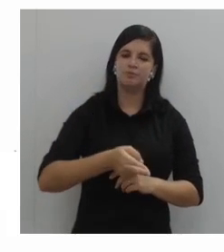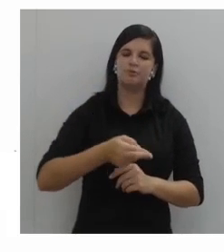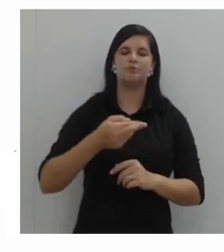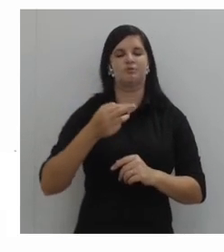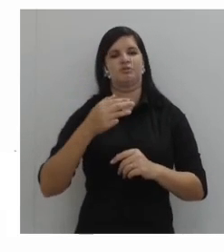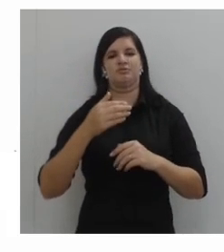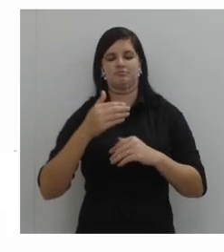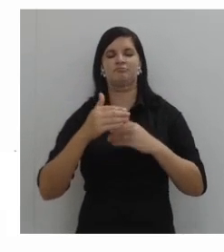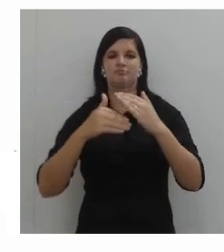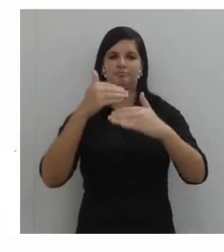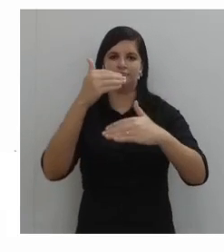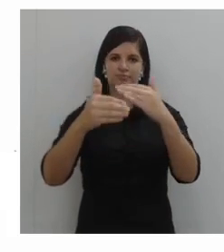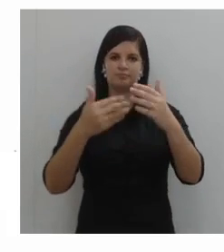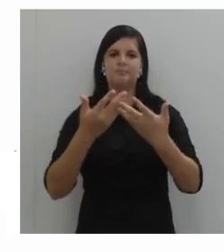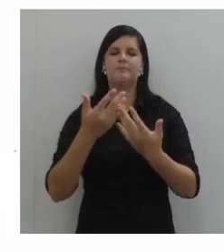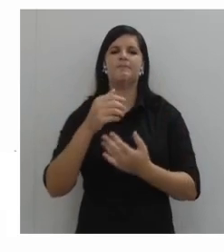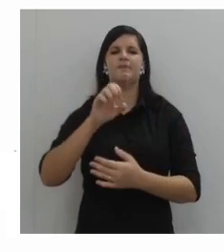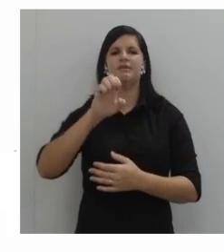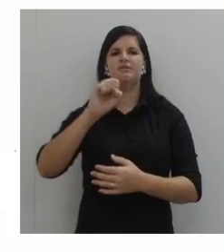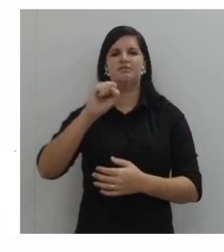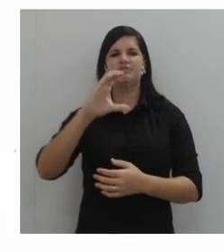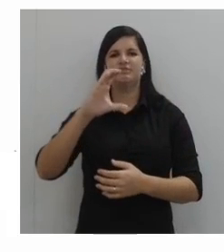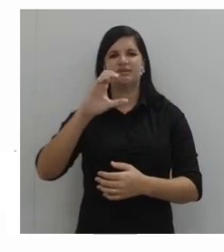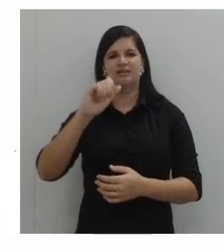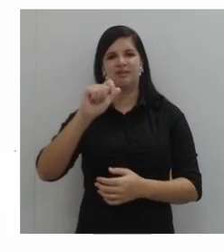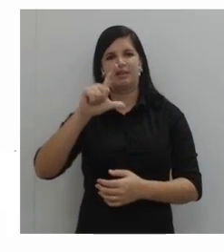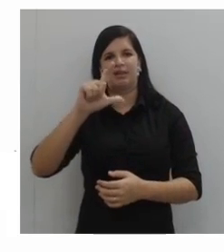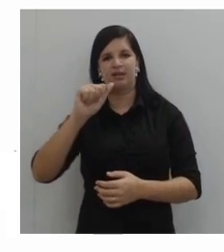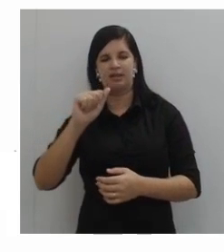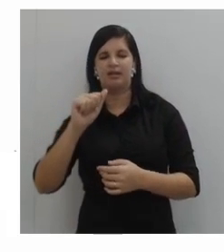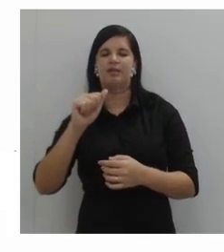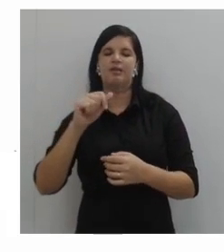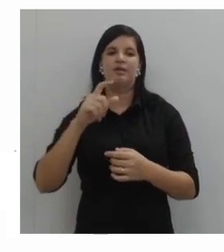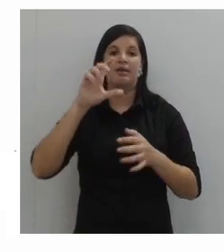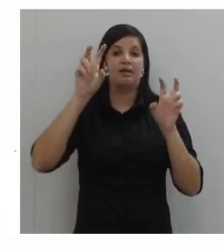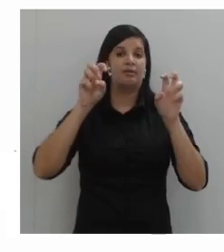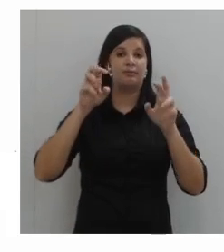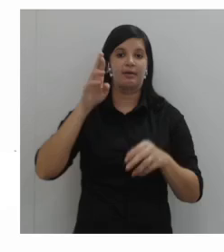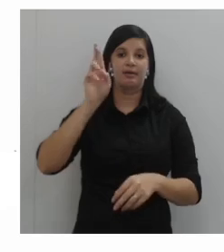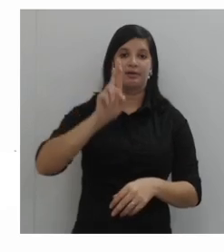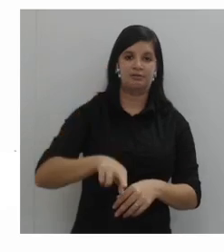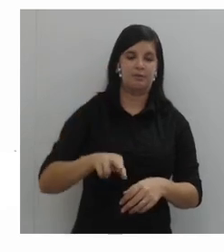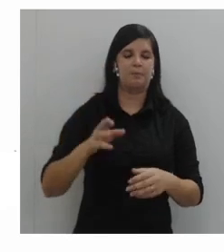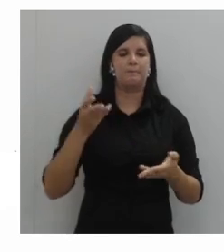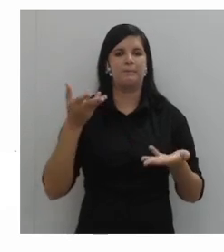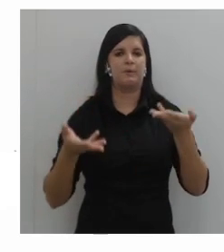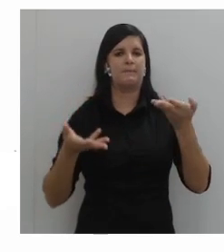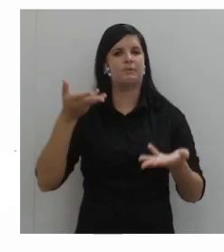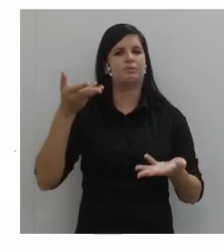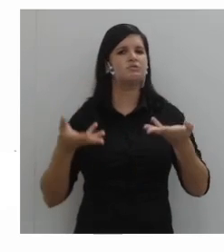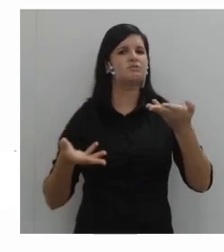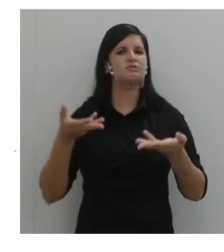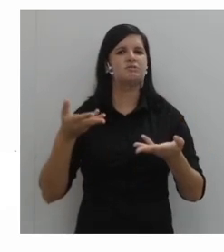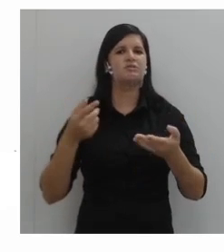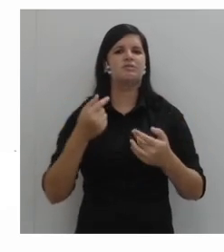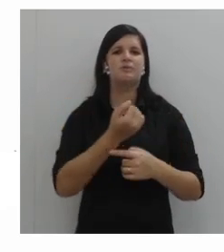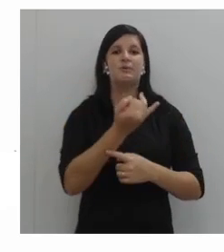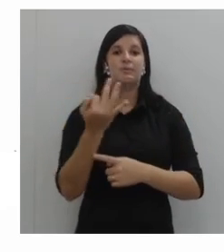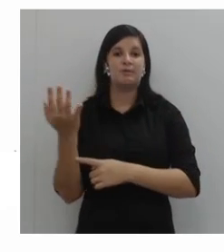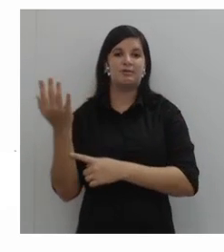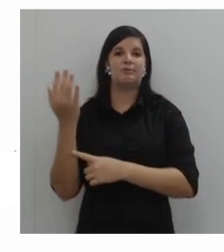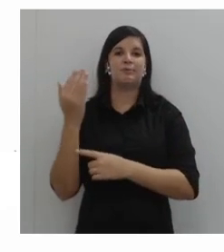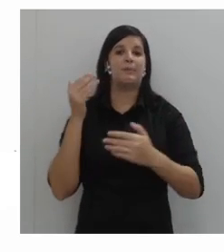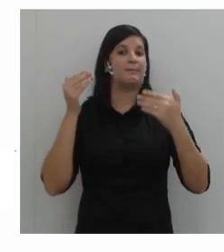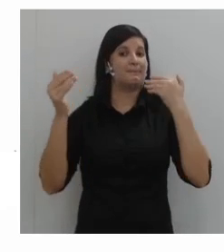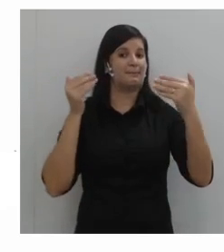de três. E que escala, ela está dentro do conteúdo ali de razão, proporção. Né? Quando a gente estuda aí as proporcionalidades, a